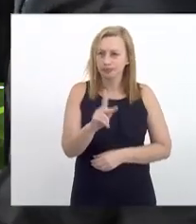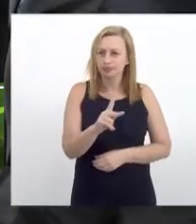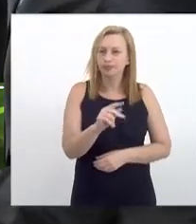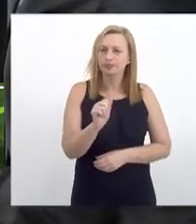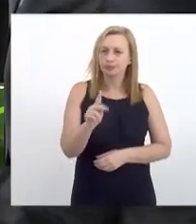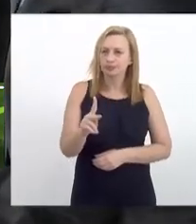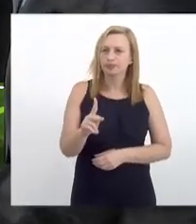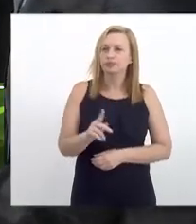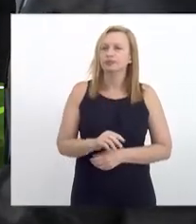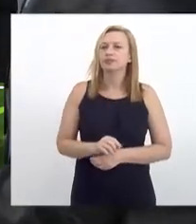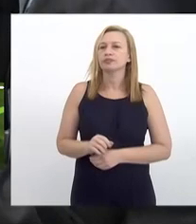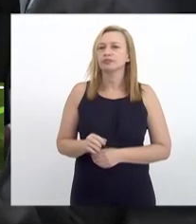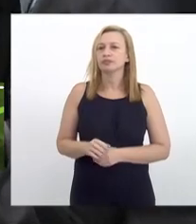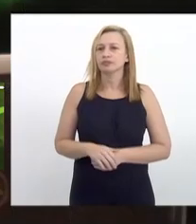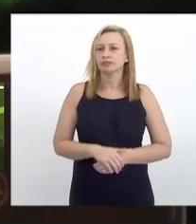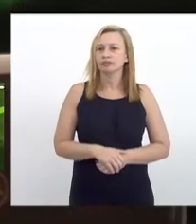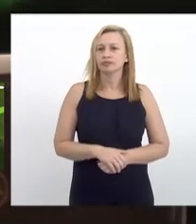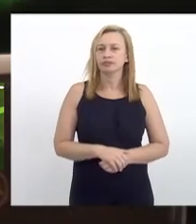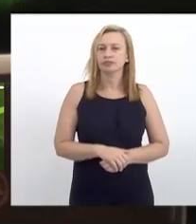Então fica aí, esse encaminhamento